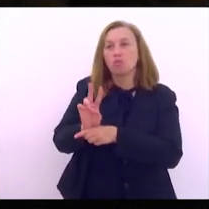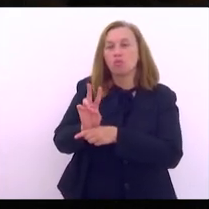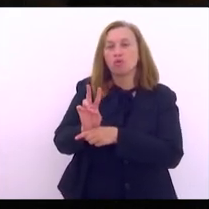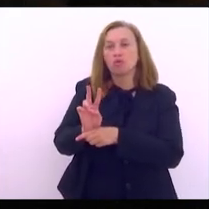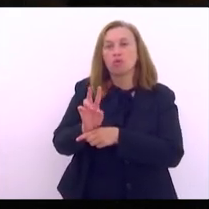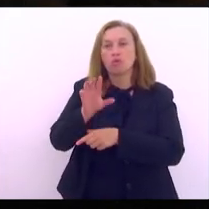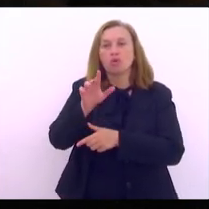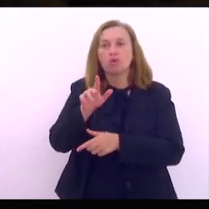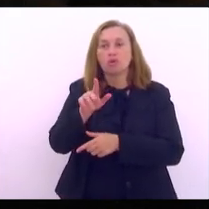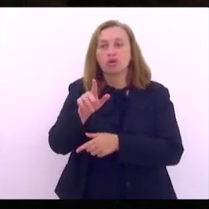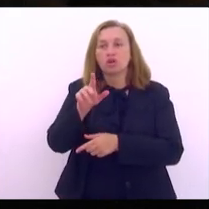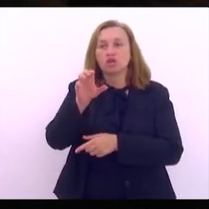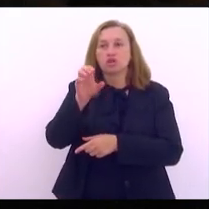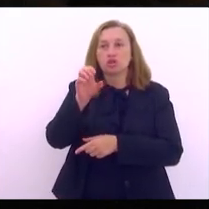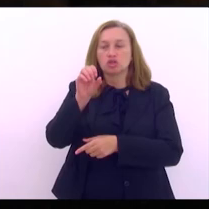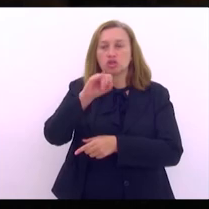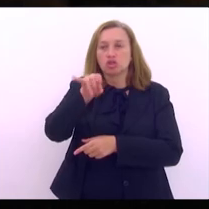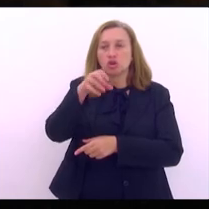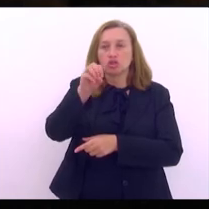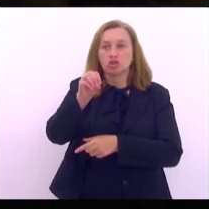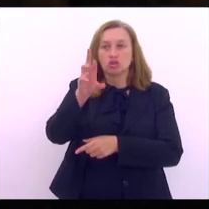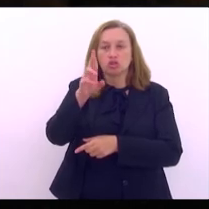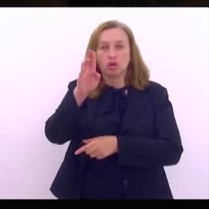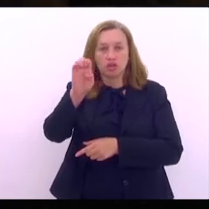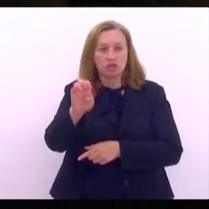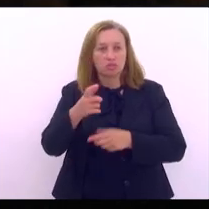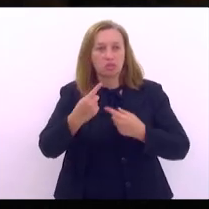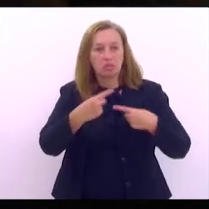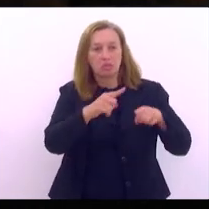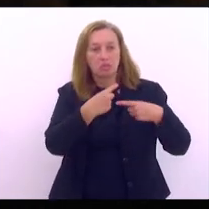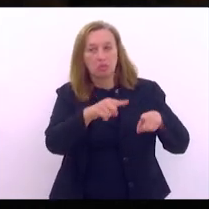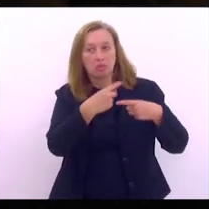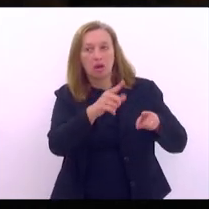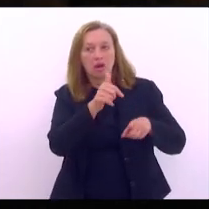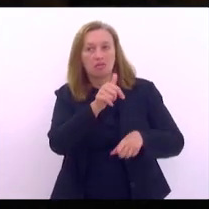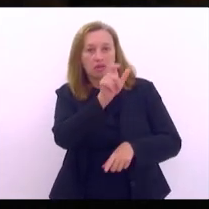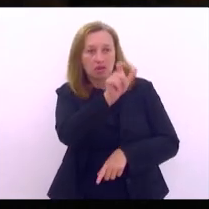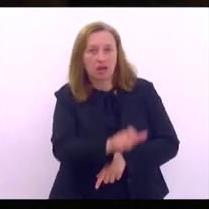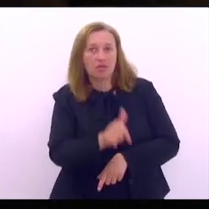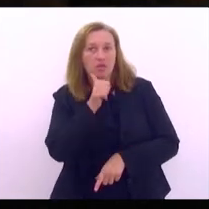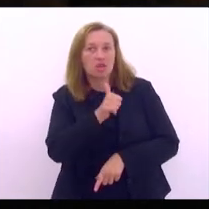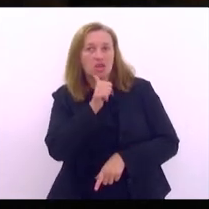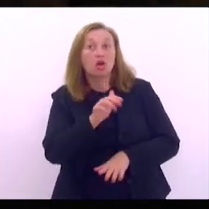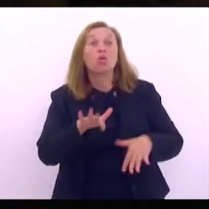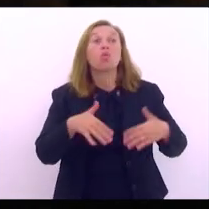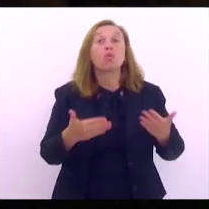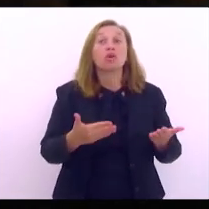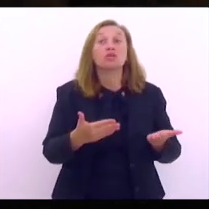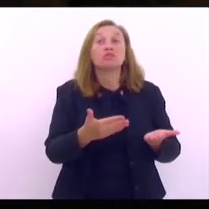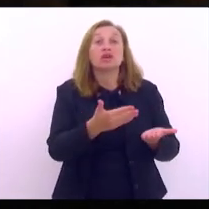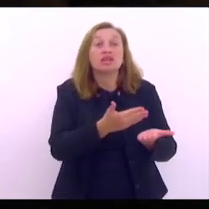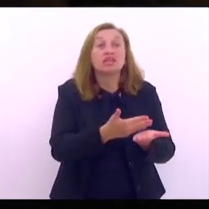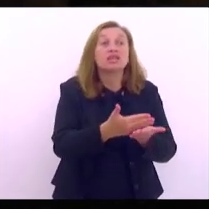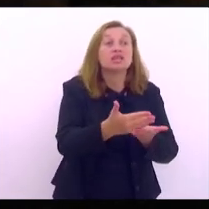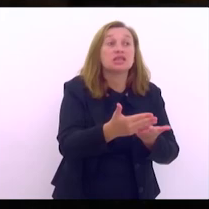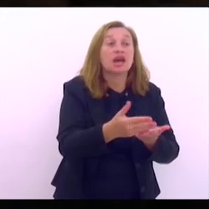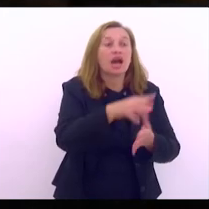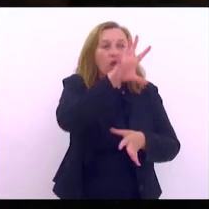Belisário, que provocava a menina. Quando vai começar a macumba?